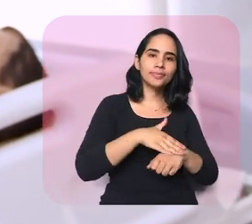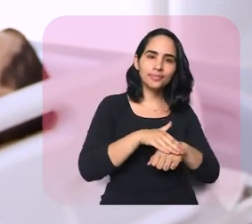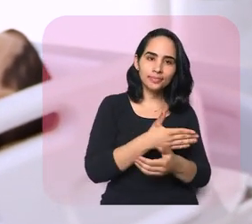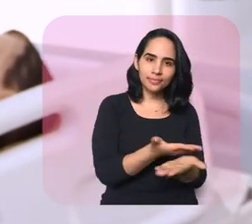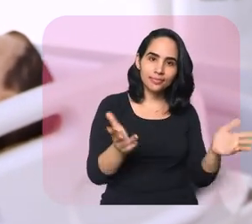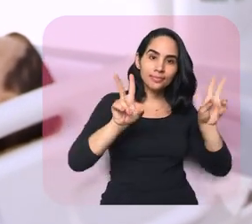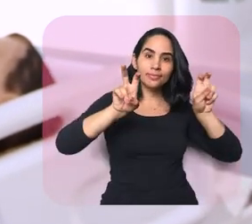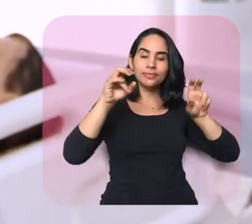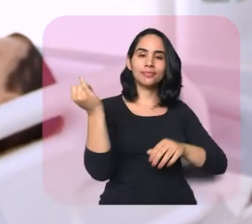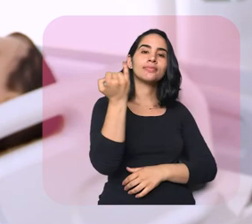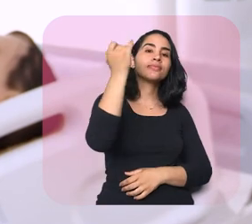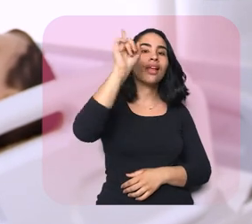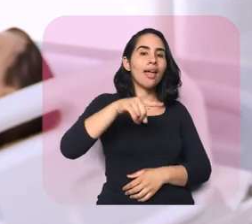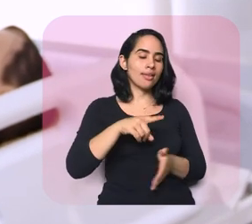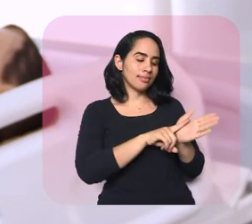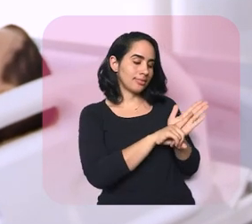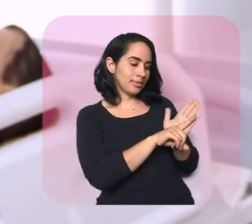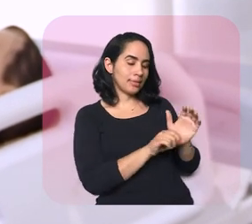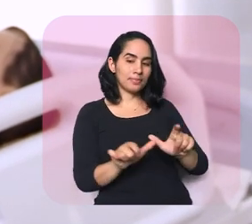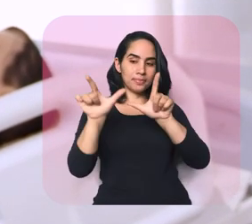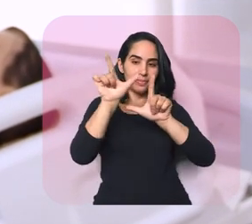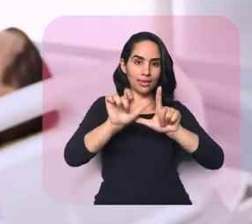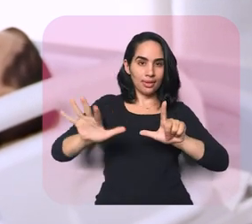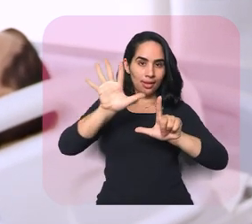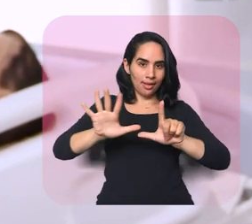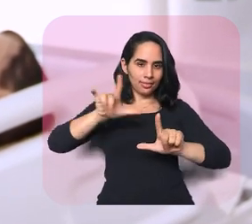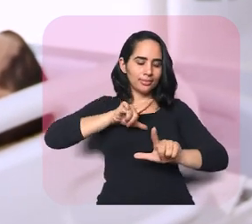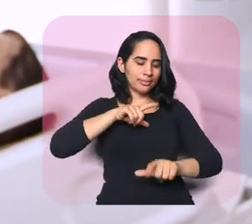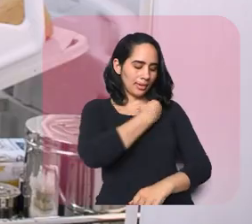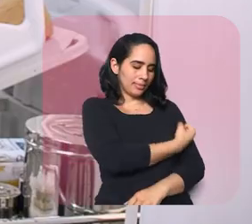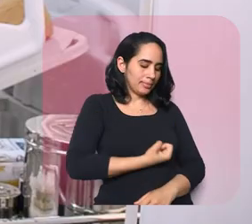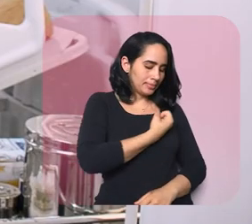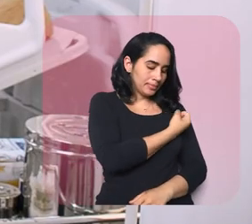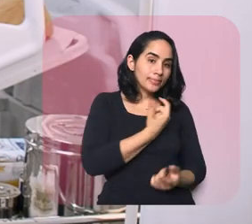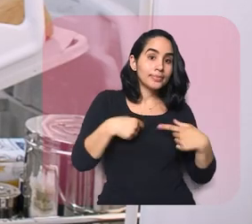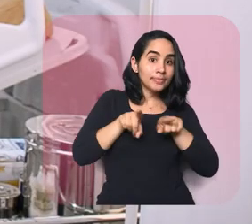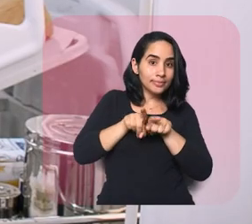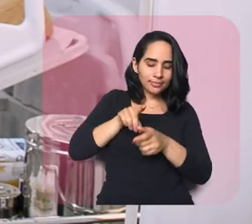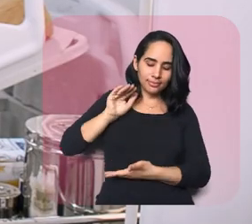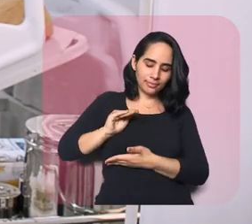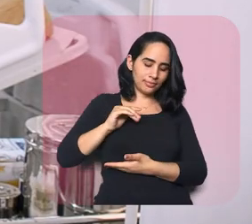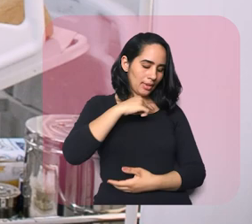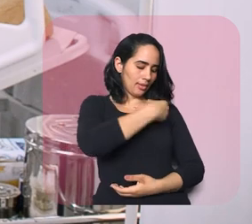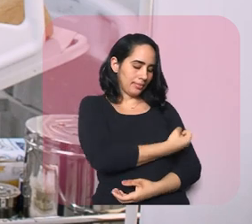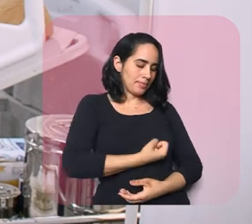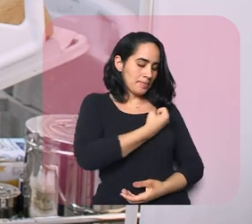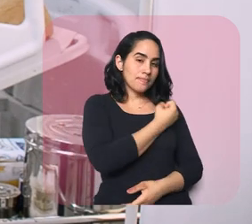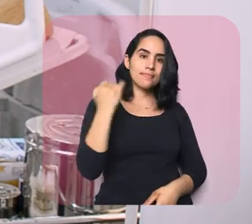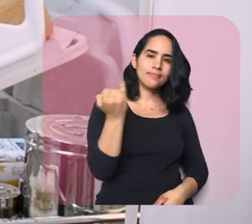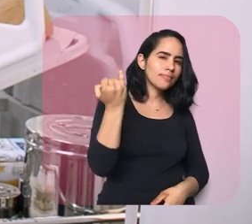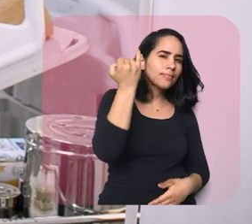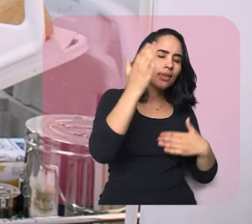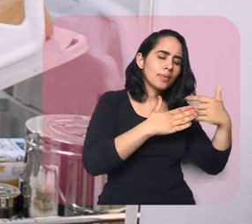um tema bem importante, que são exames de imagem, ultrassom e mamografia. Então, a ultrassom, ela é um exame útil